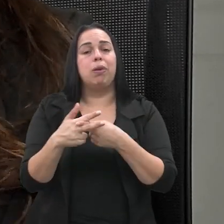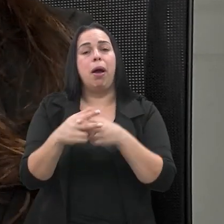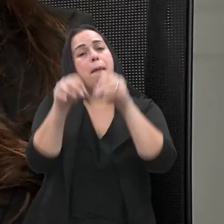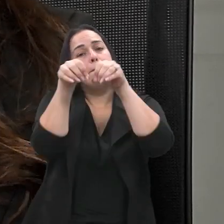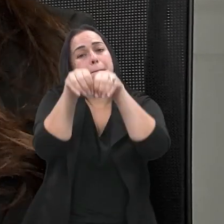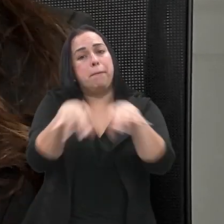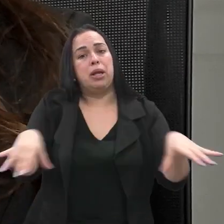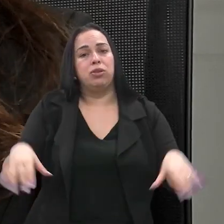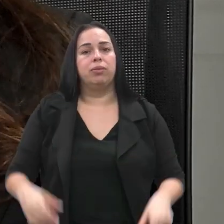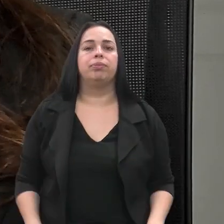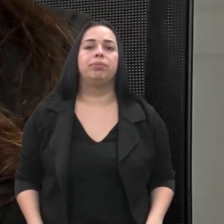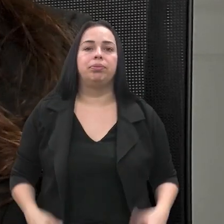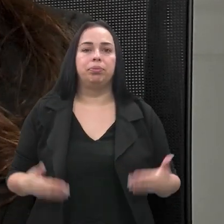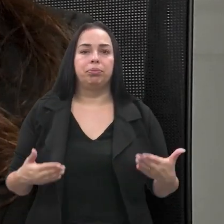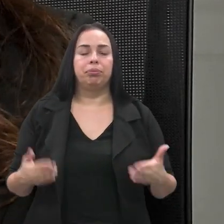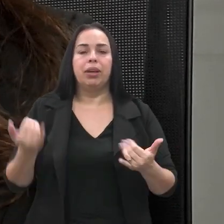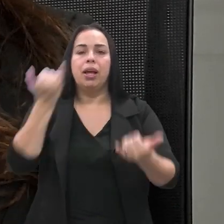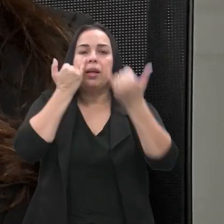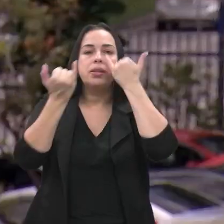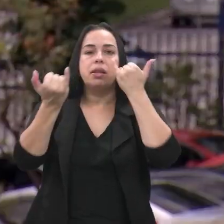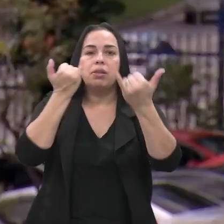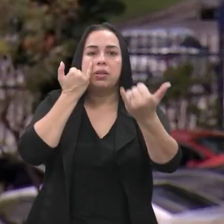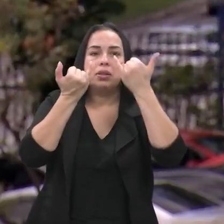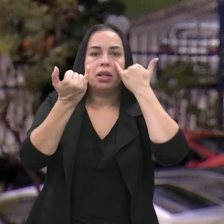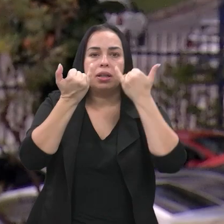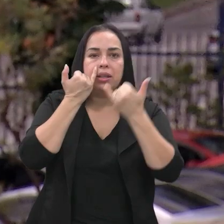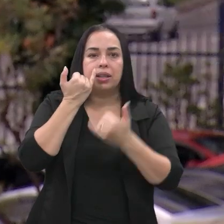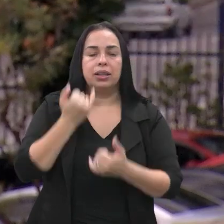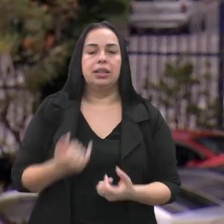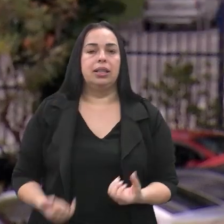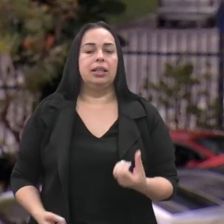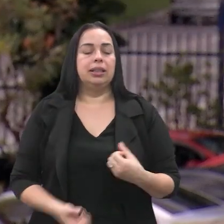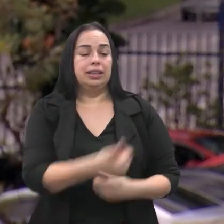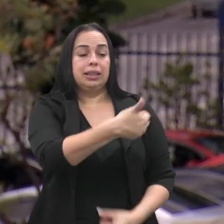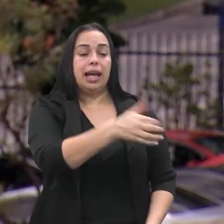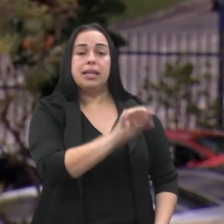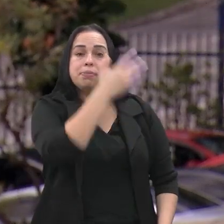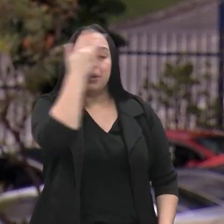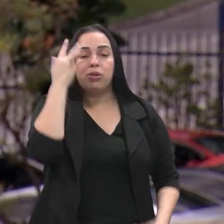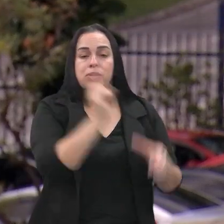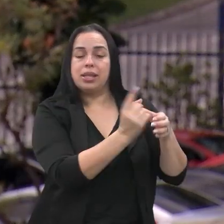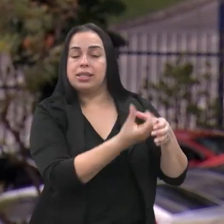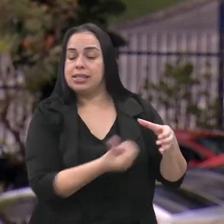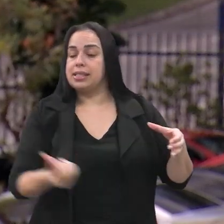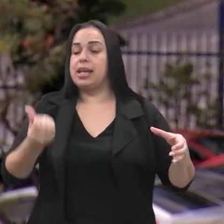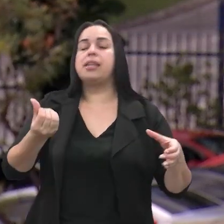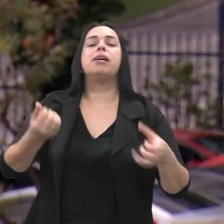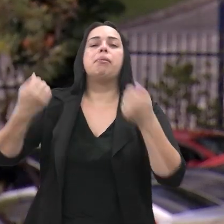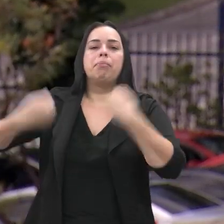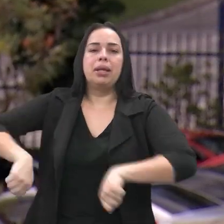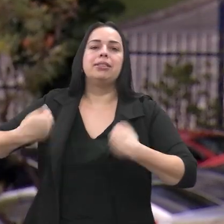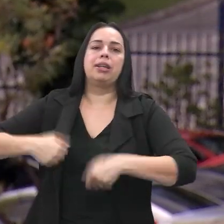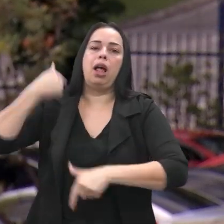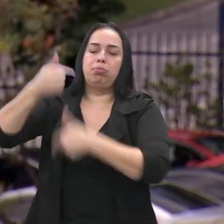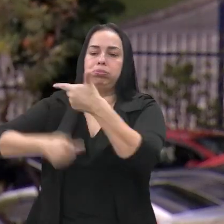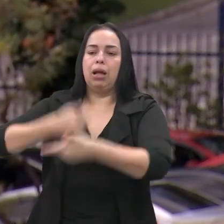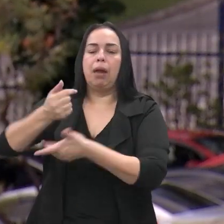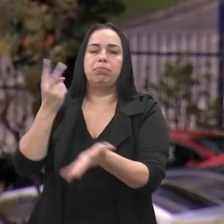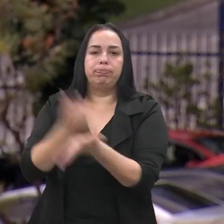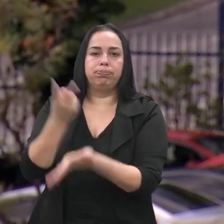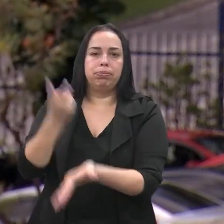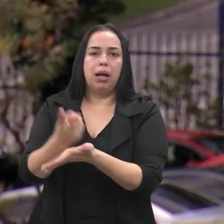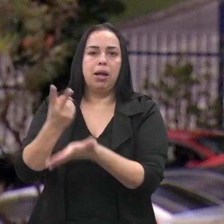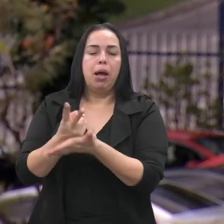reajuste das aposentadorias no Brasil. Segundo dados do Serasa, 6 a cada 10 pessoas precisam continuar trabalhando